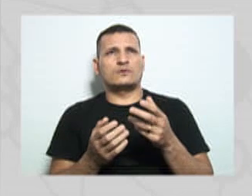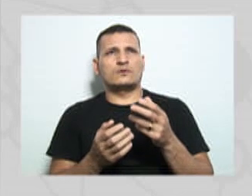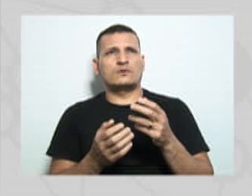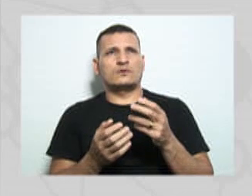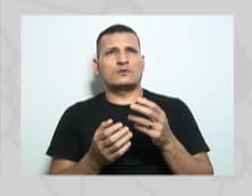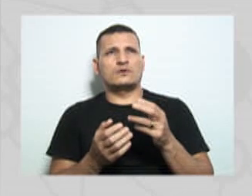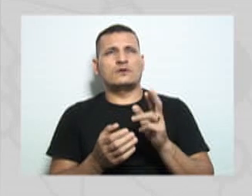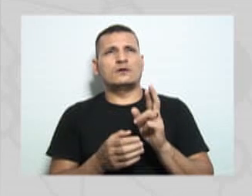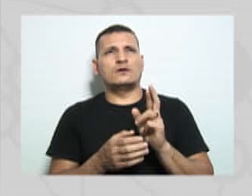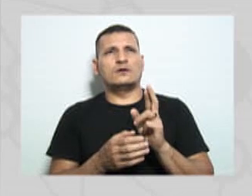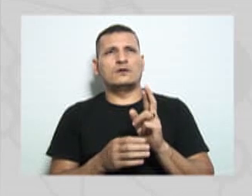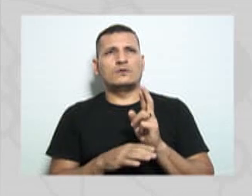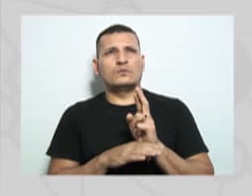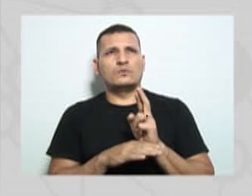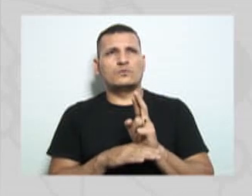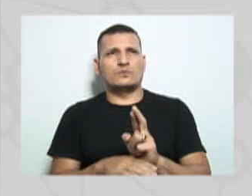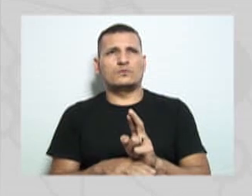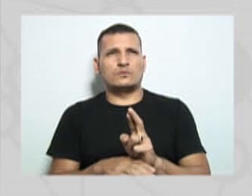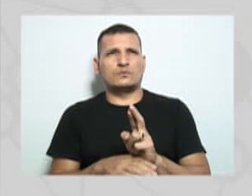recursos especiais